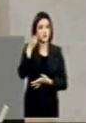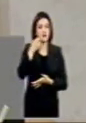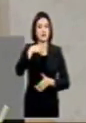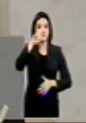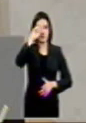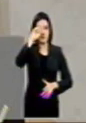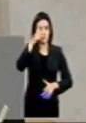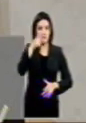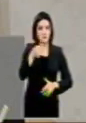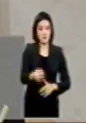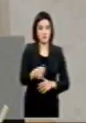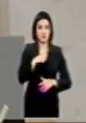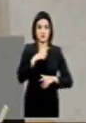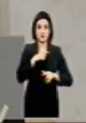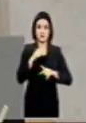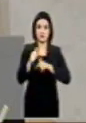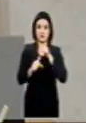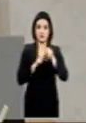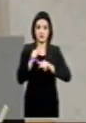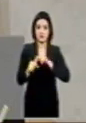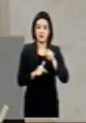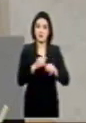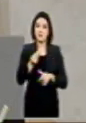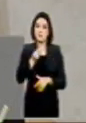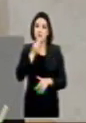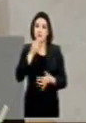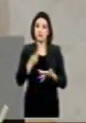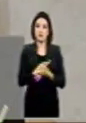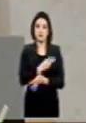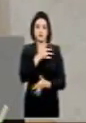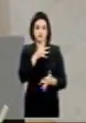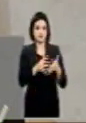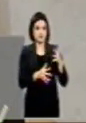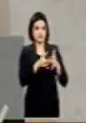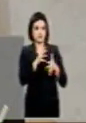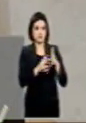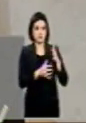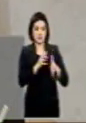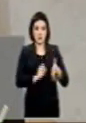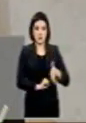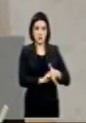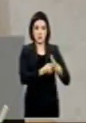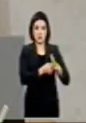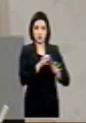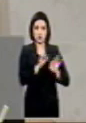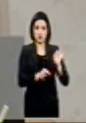poderiam constituir obstrução de justiça, autorizou